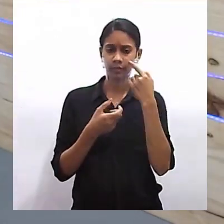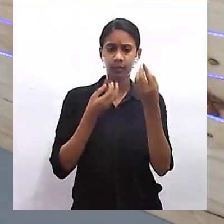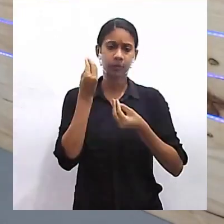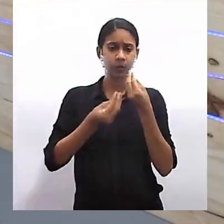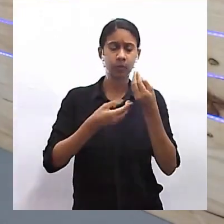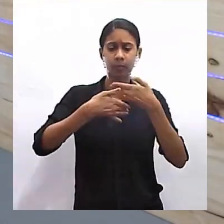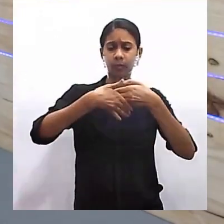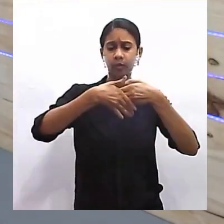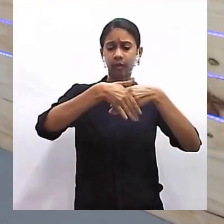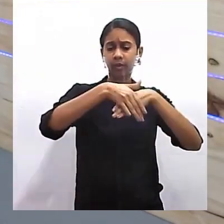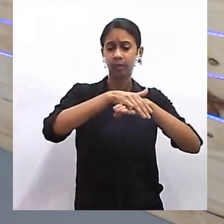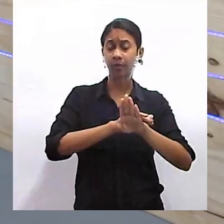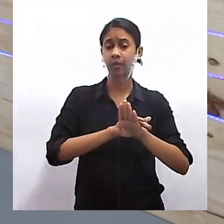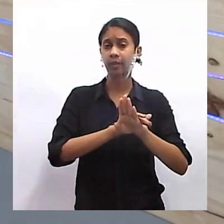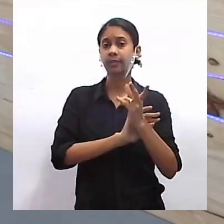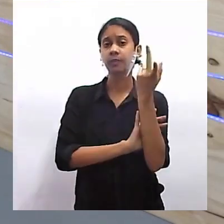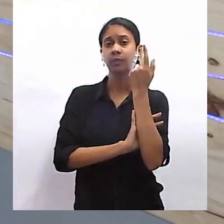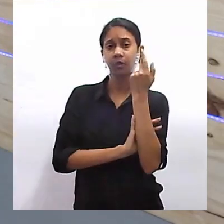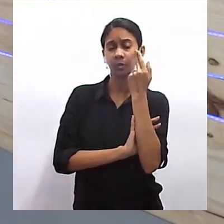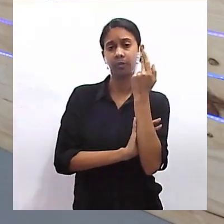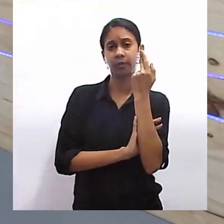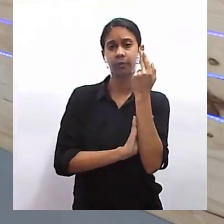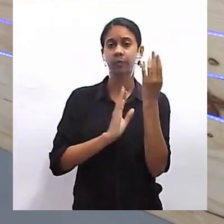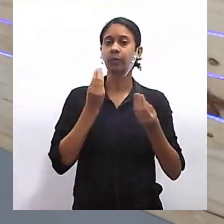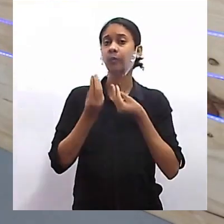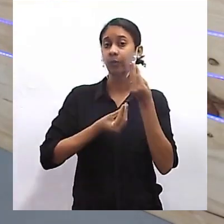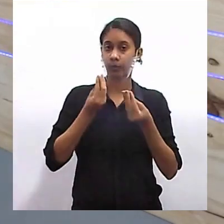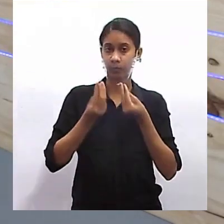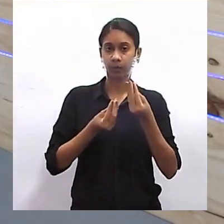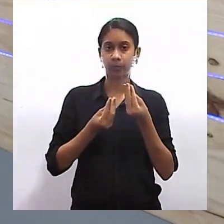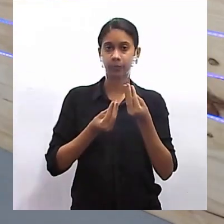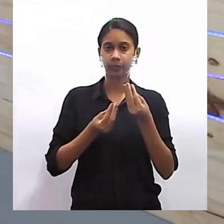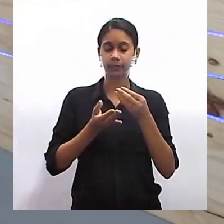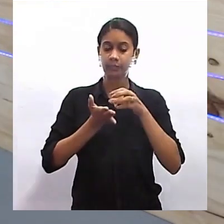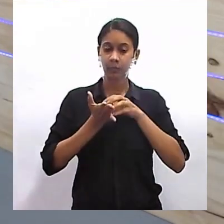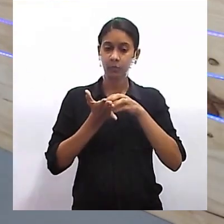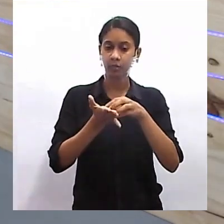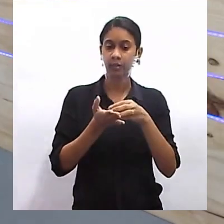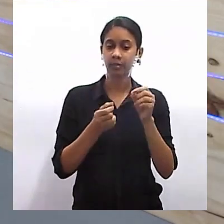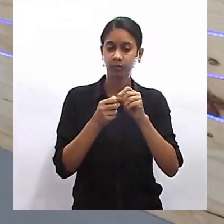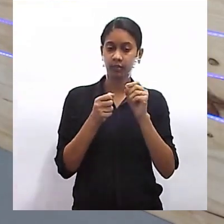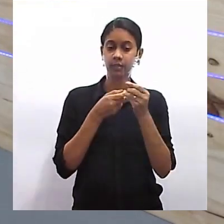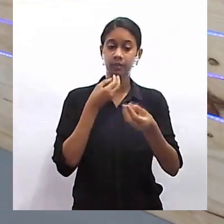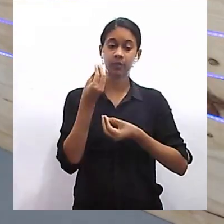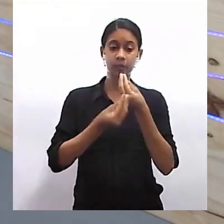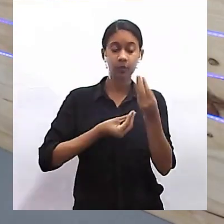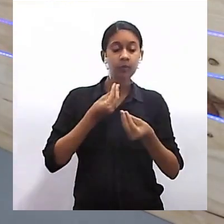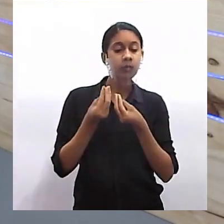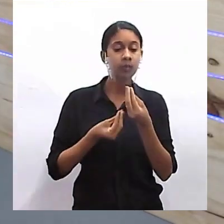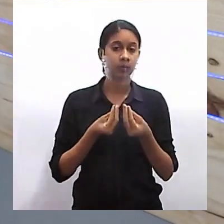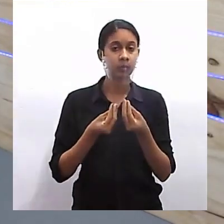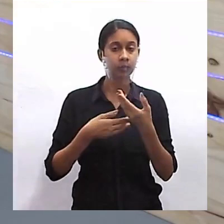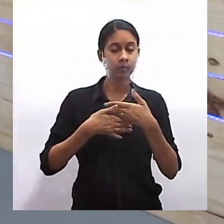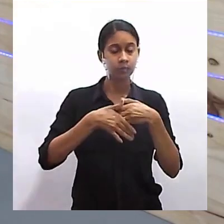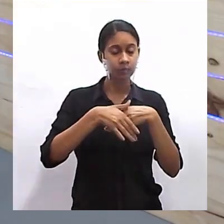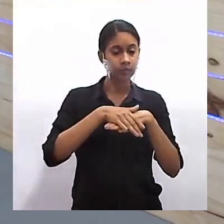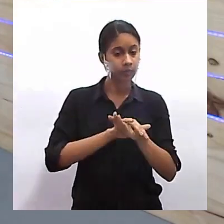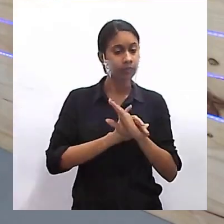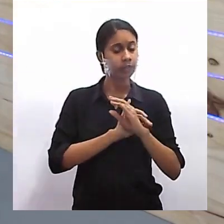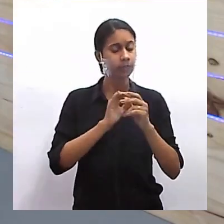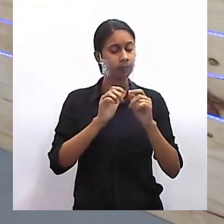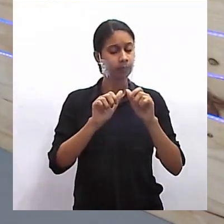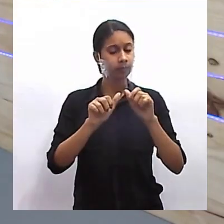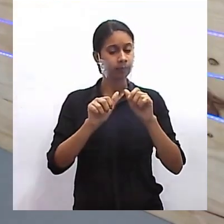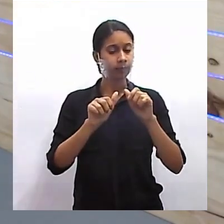veículo. Então, o carregamento, ele vai usufruir, né, da melhor forma possível